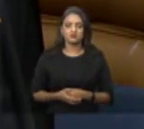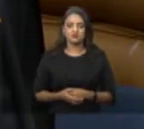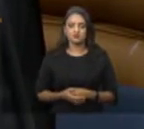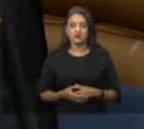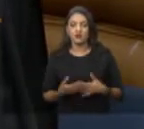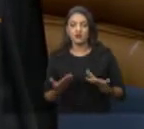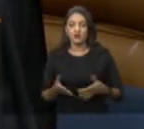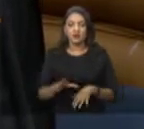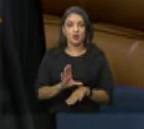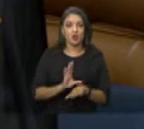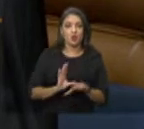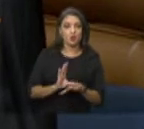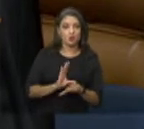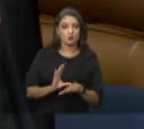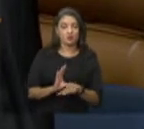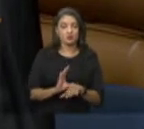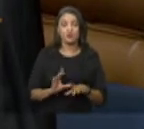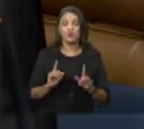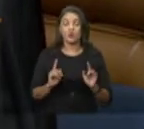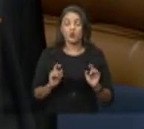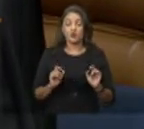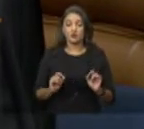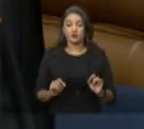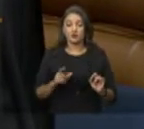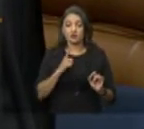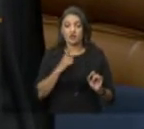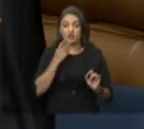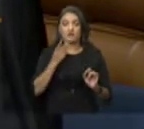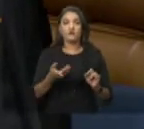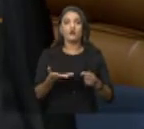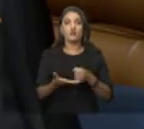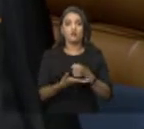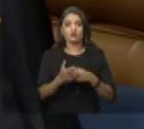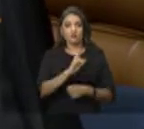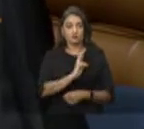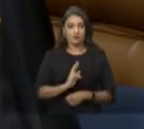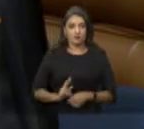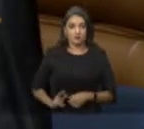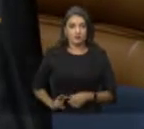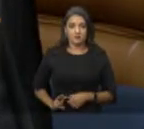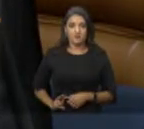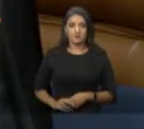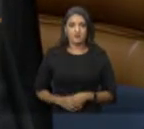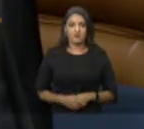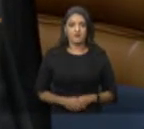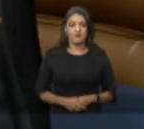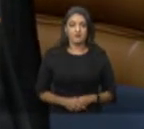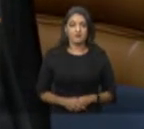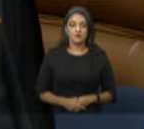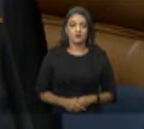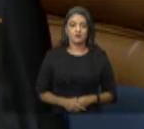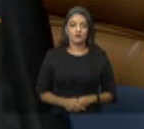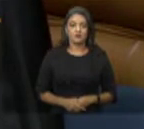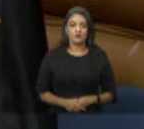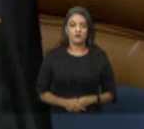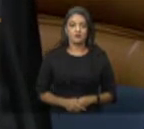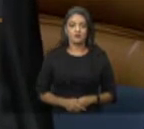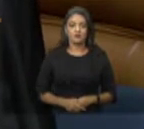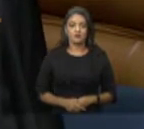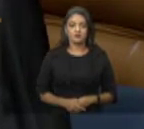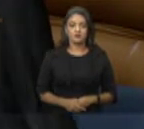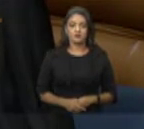Constituição como desdobramento do princípio Republicano nós verificamos